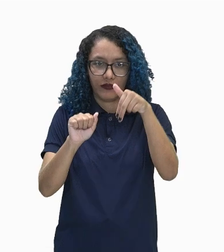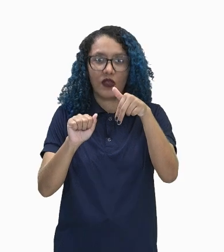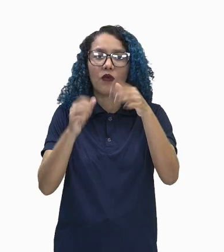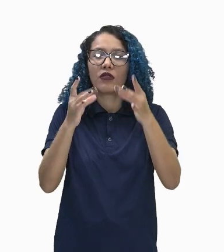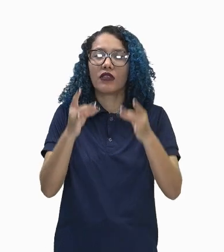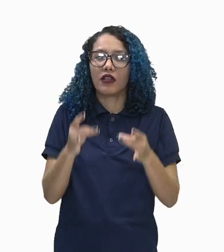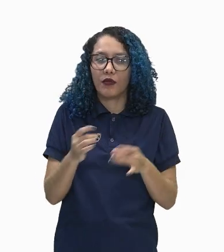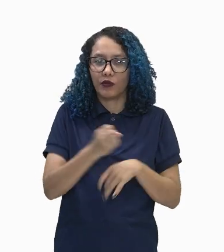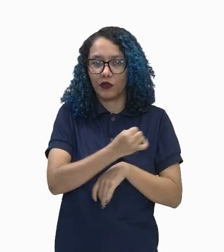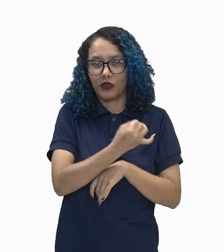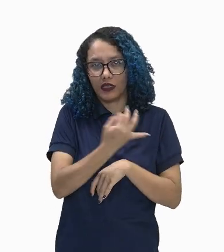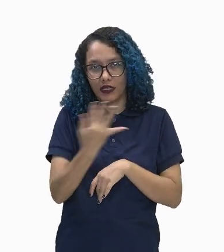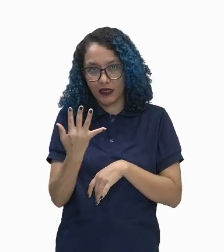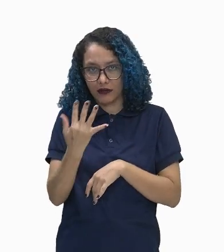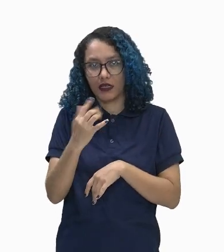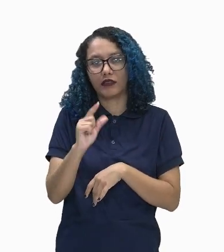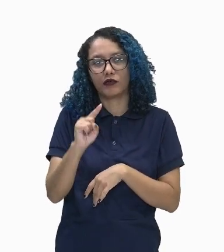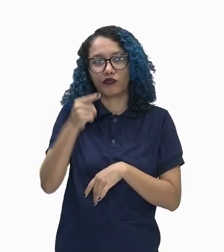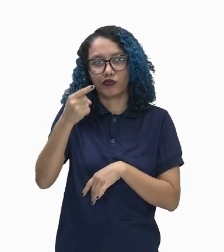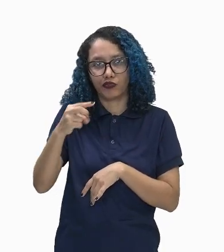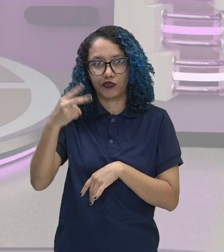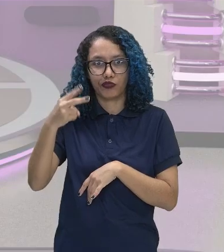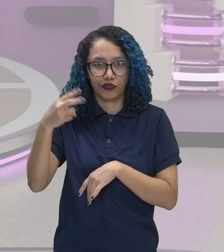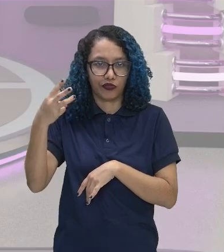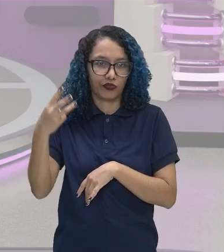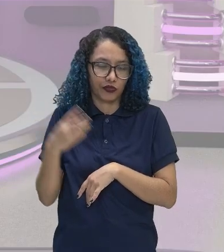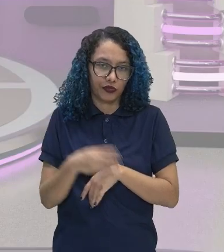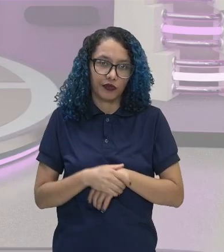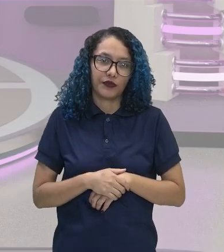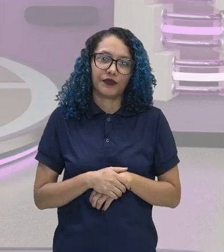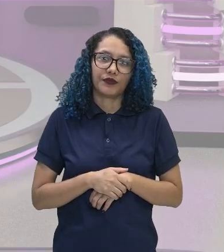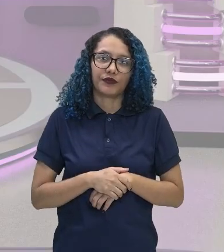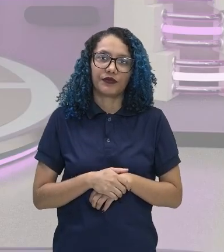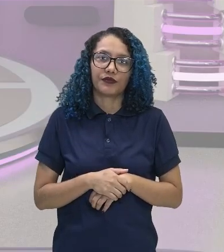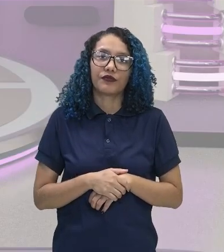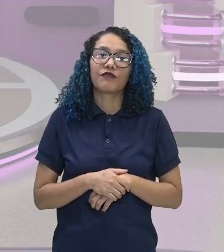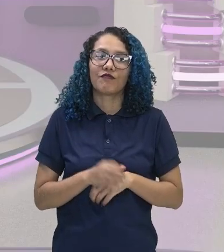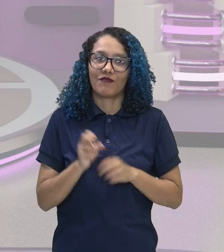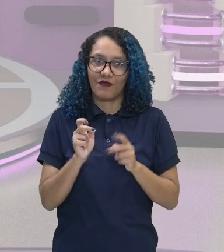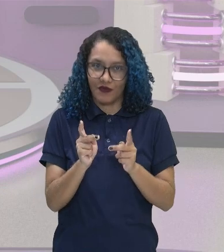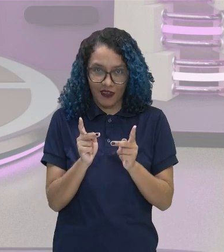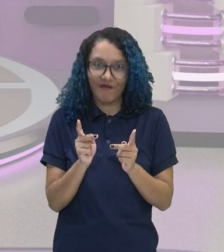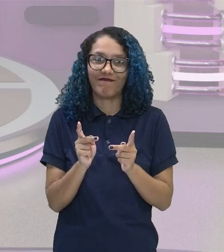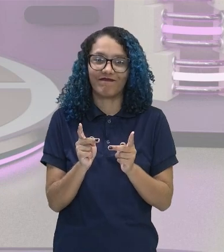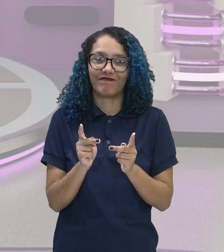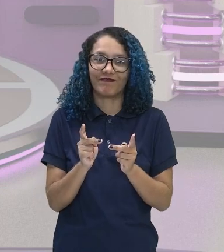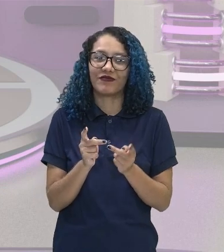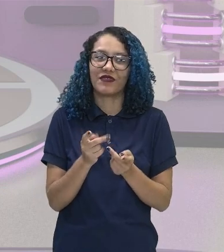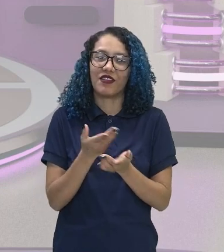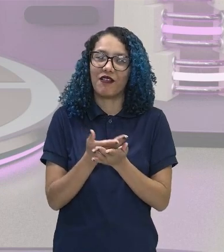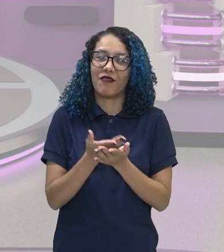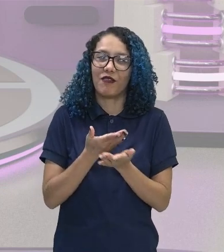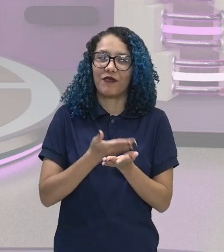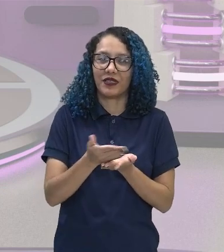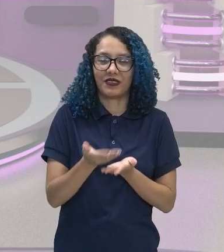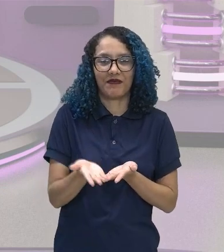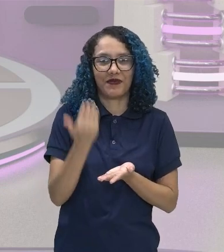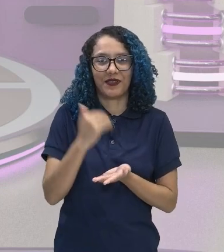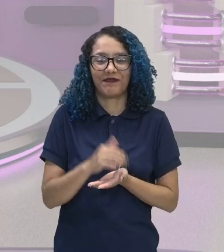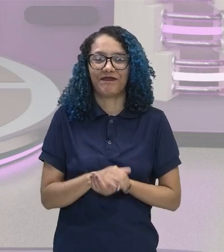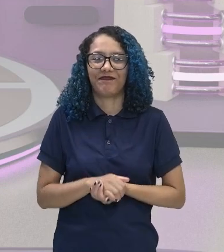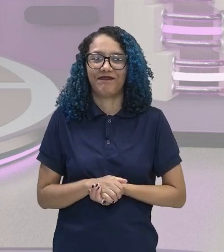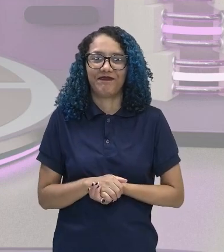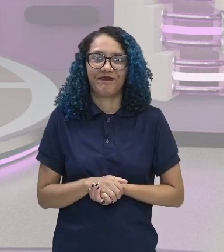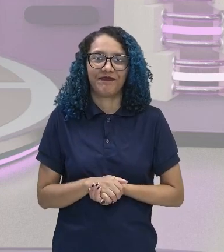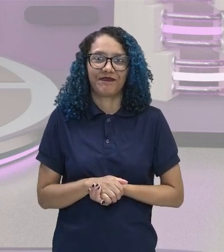detalhamento, potências de expoentes inteiros. Muito bem, meus queridos alunos, sem mais delongas, vamos aqui ao início da